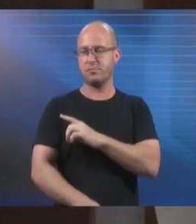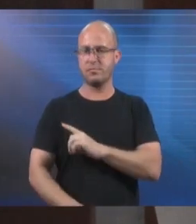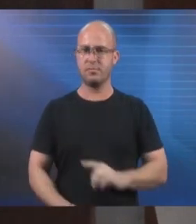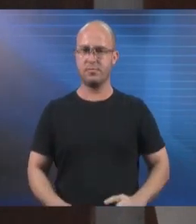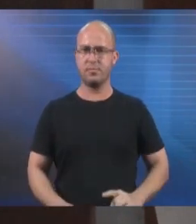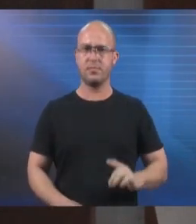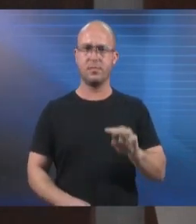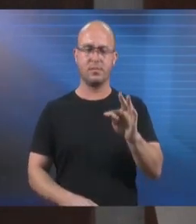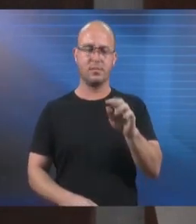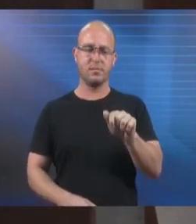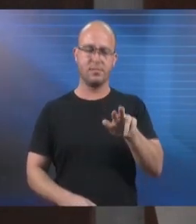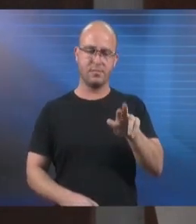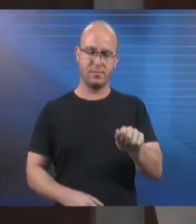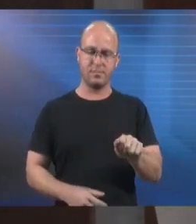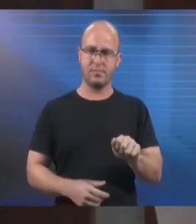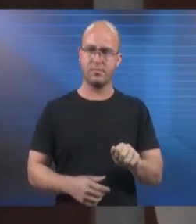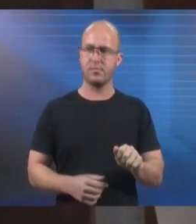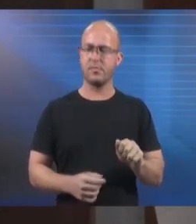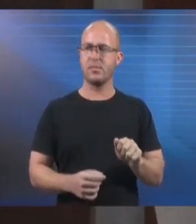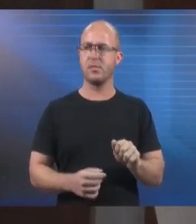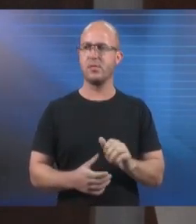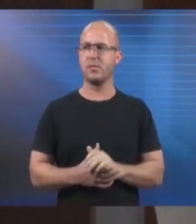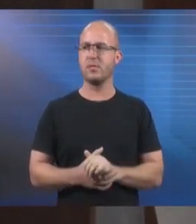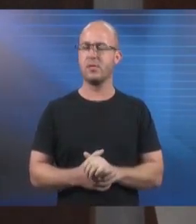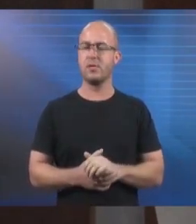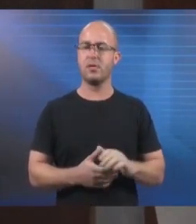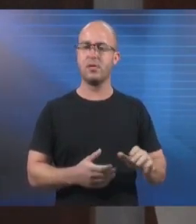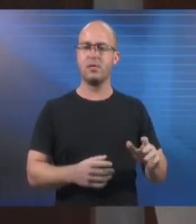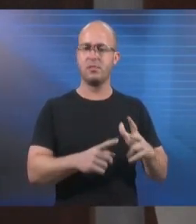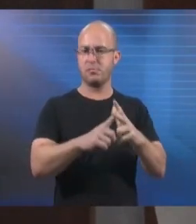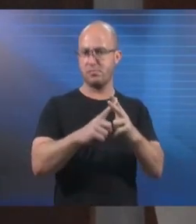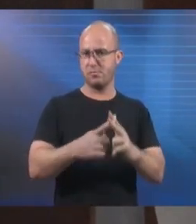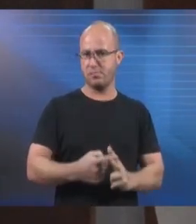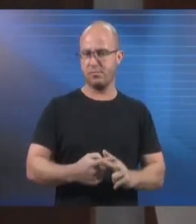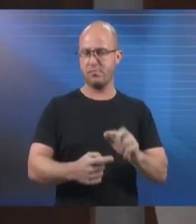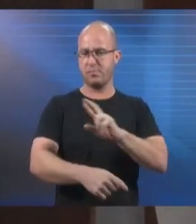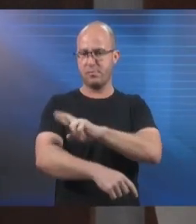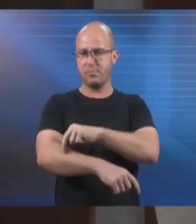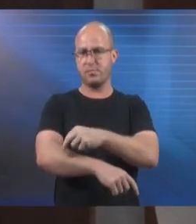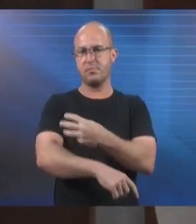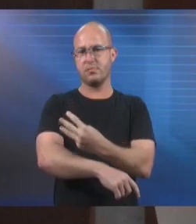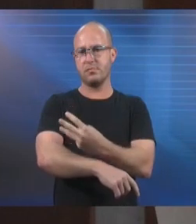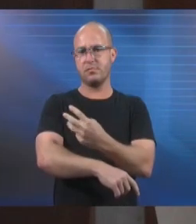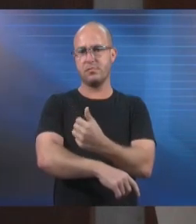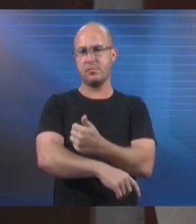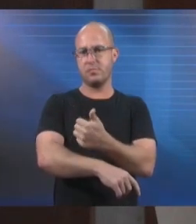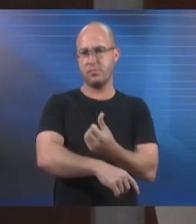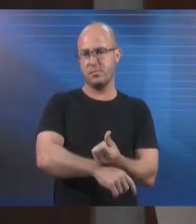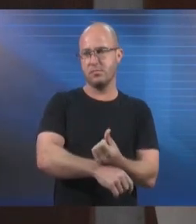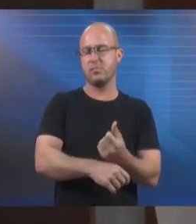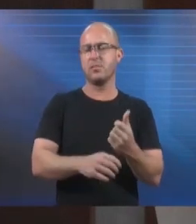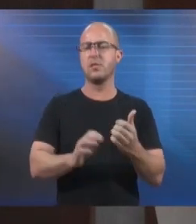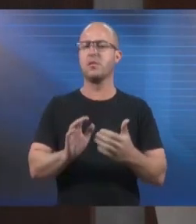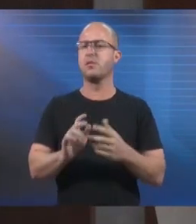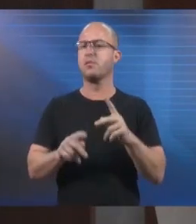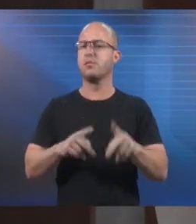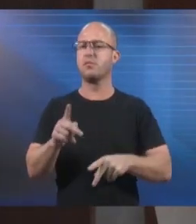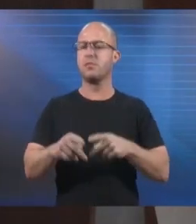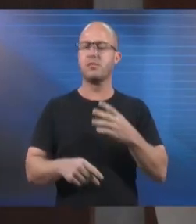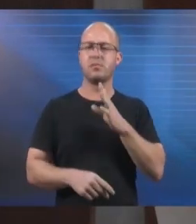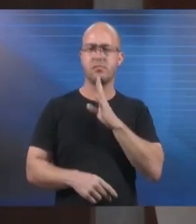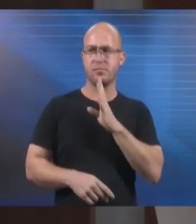Taveira Júnior objetivando reparos na RN 316 conhecida popularmente como Estrada